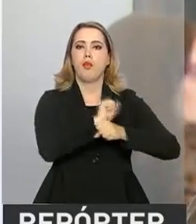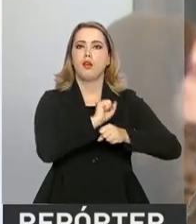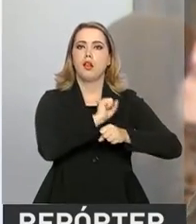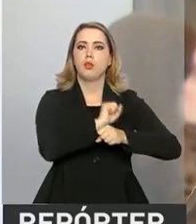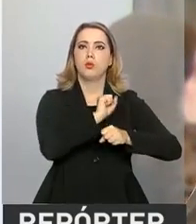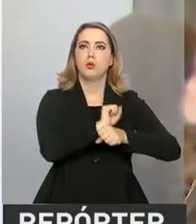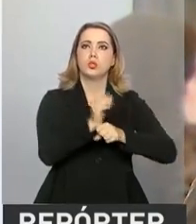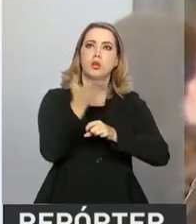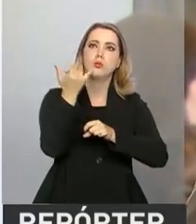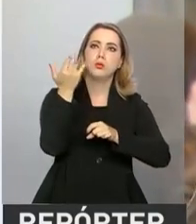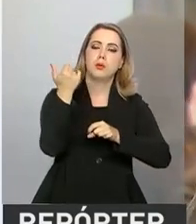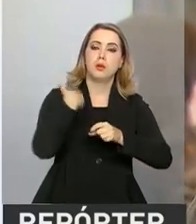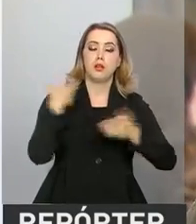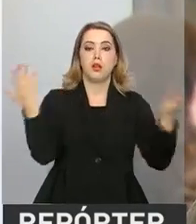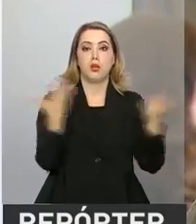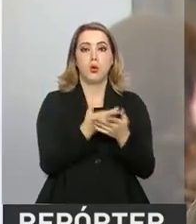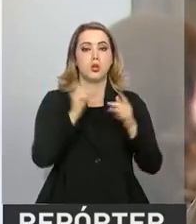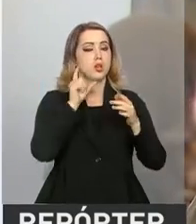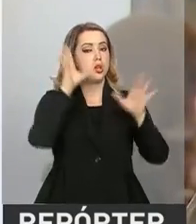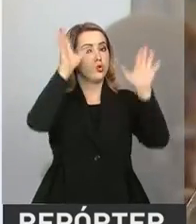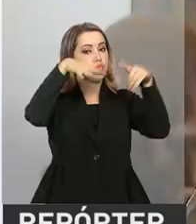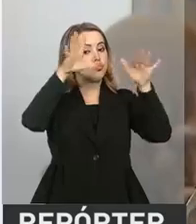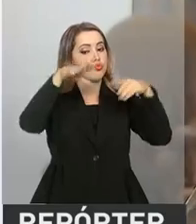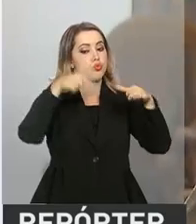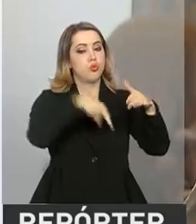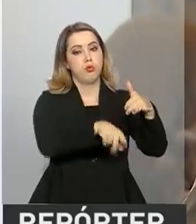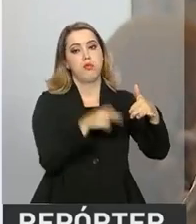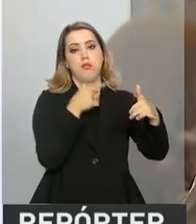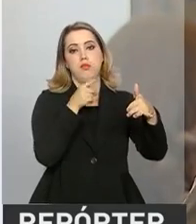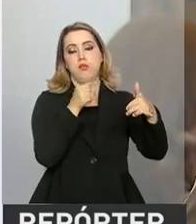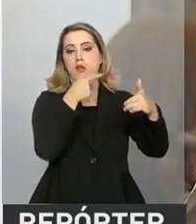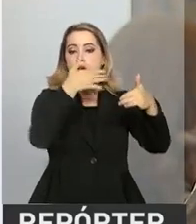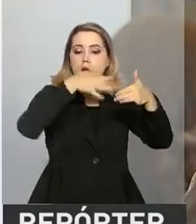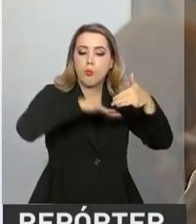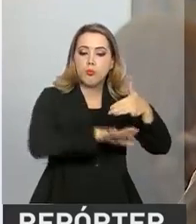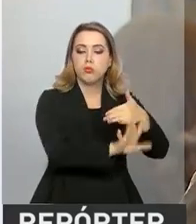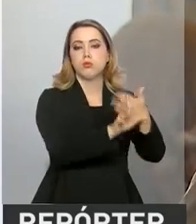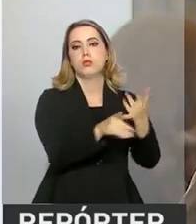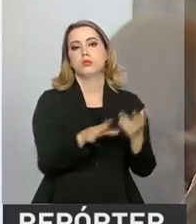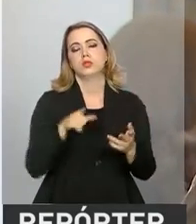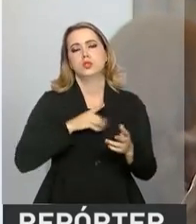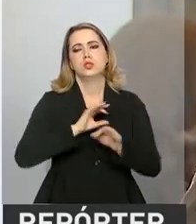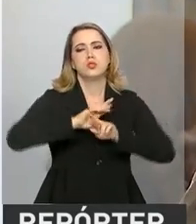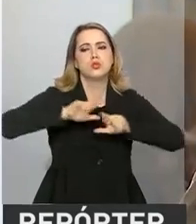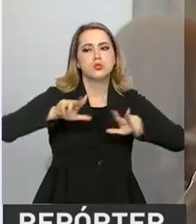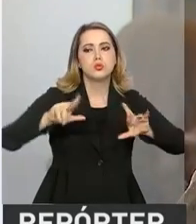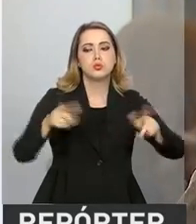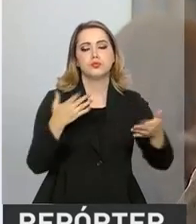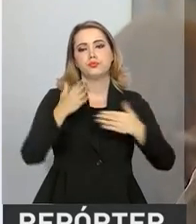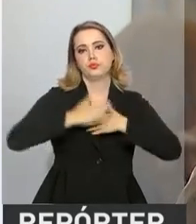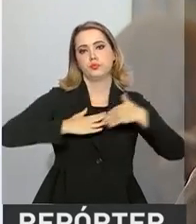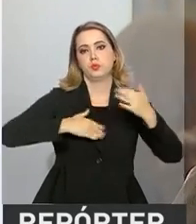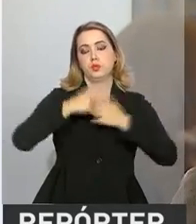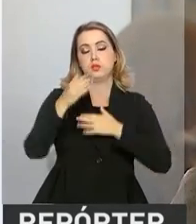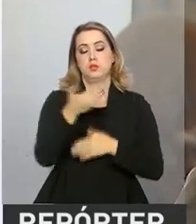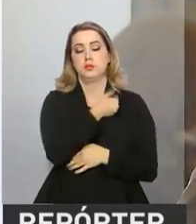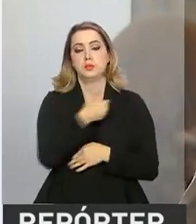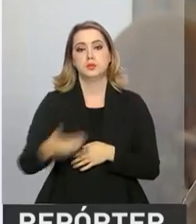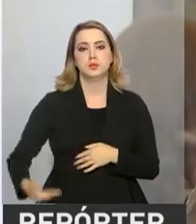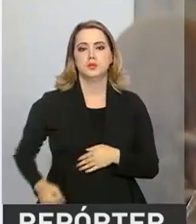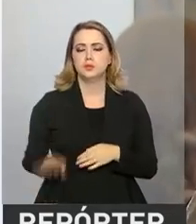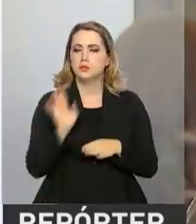que são focos de criação do mosquito Aedes aegypti. Existem várias ações do governo no sentido de